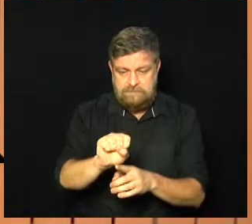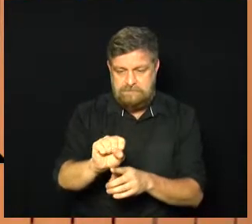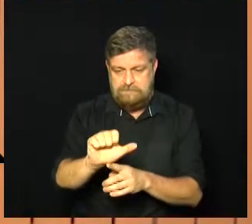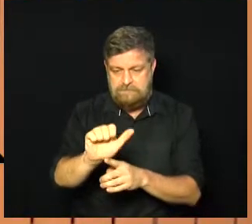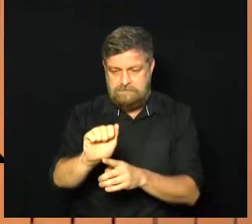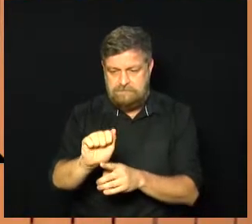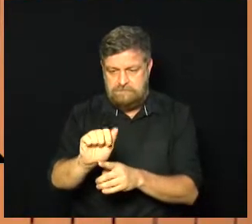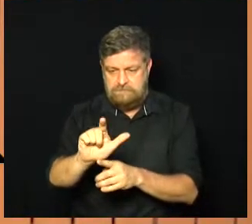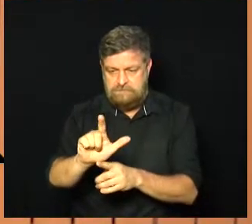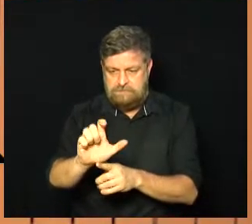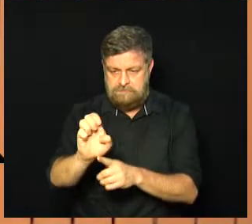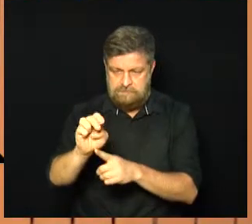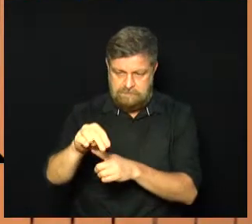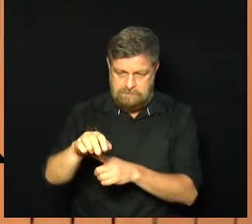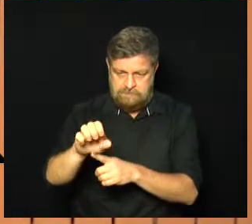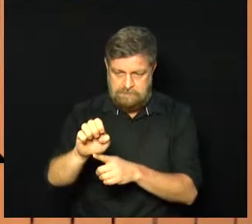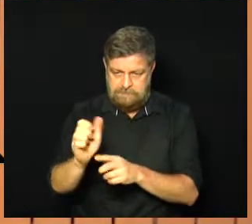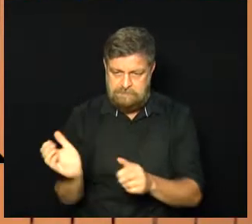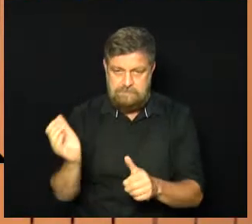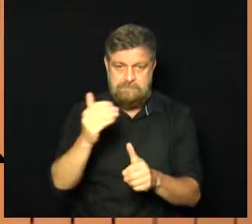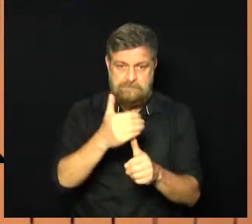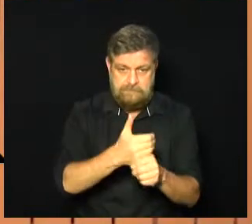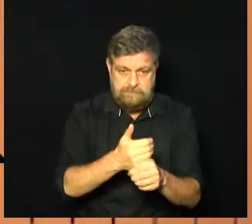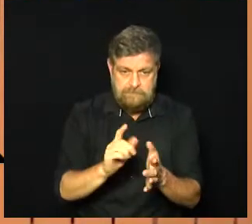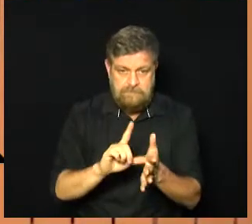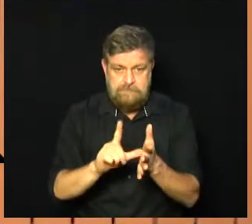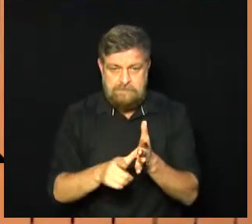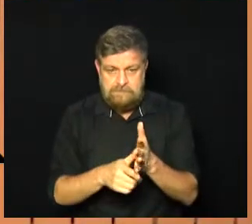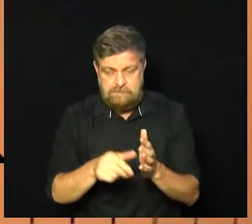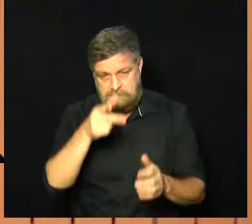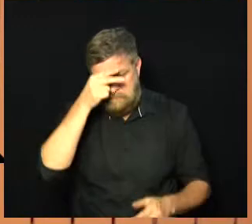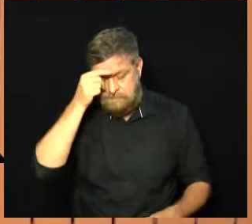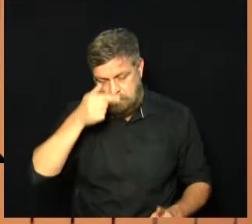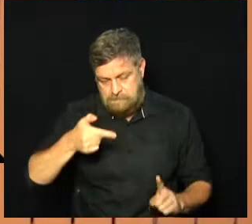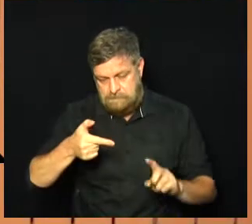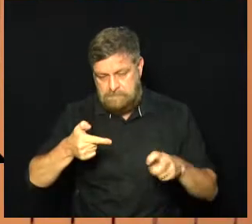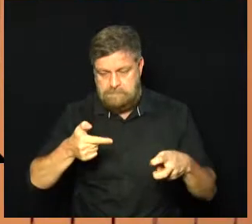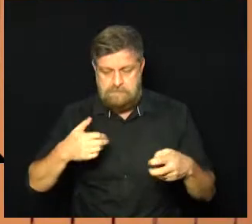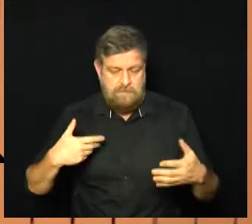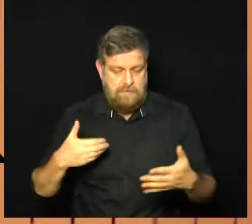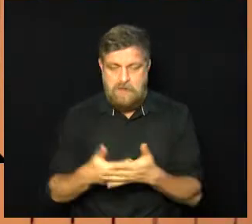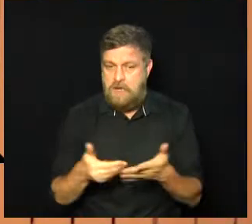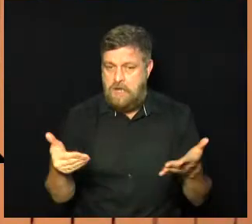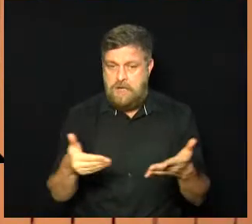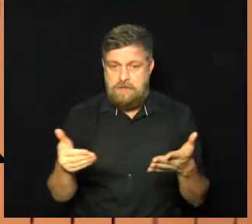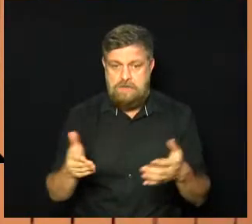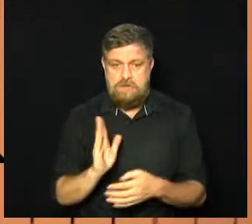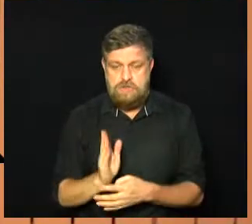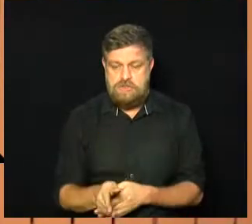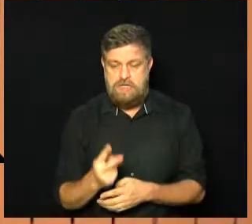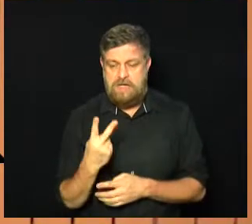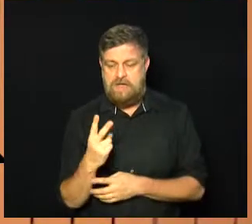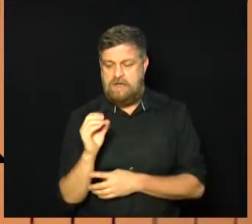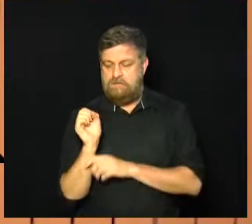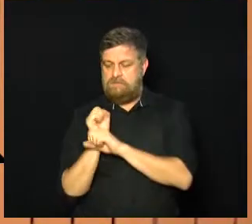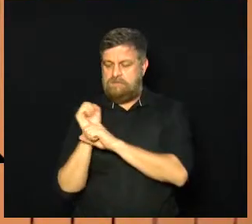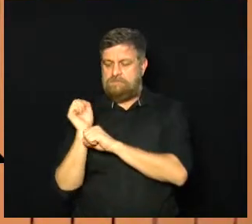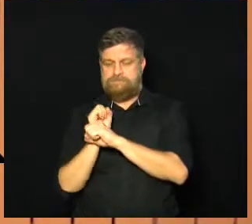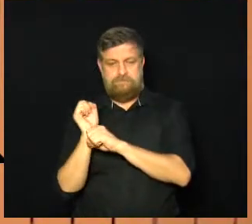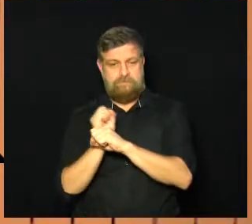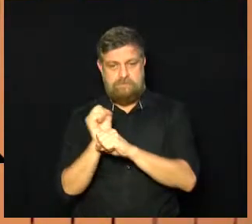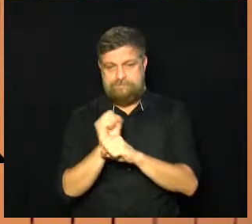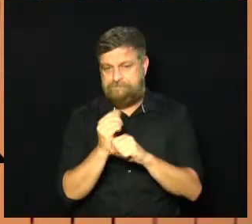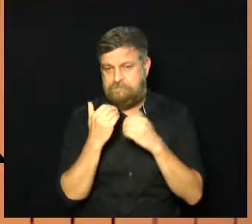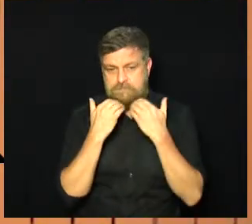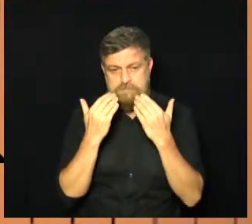a prefeitura após o assassinato, que ainda a gente não tem resposta. Foram 20 anos já que se passaram e a